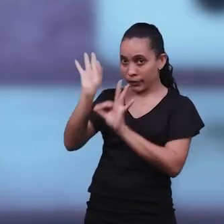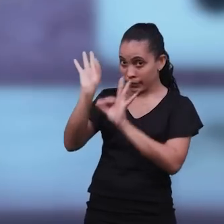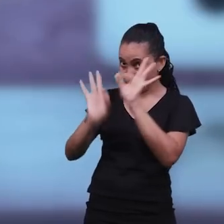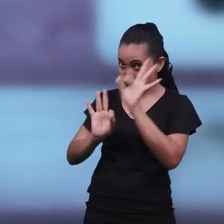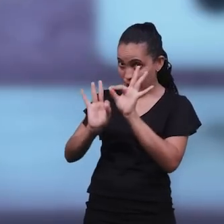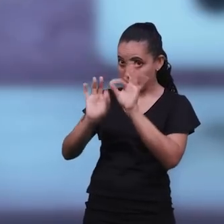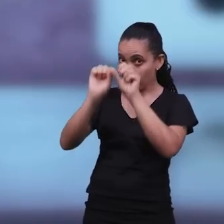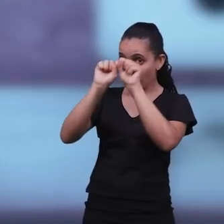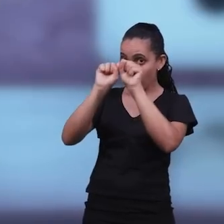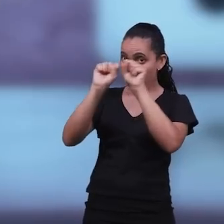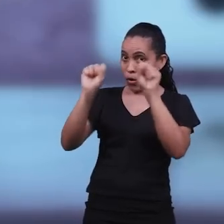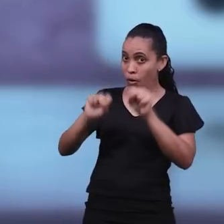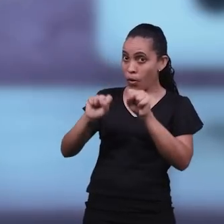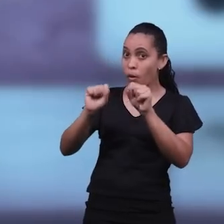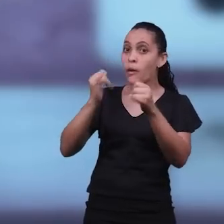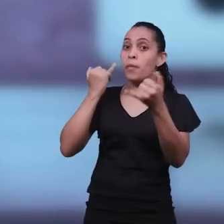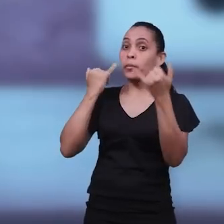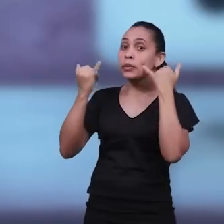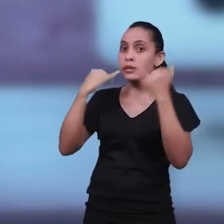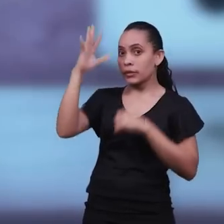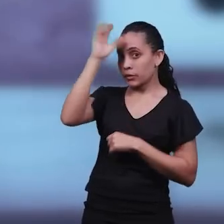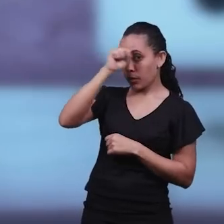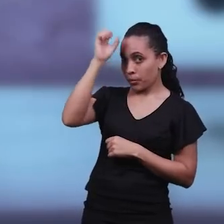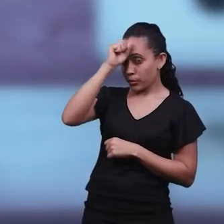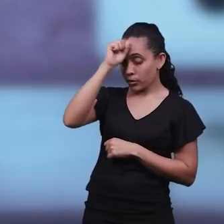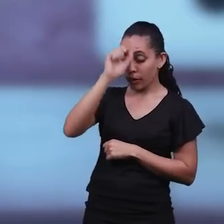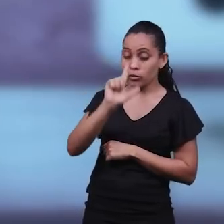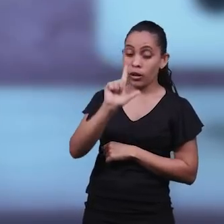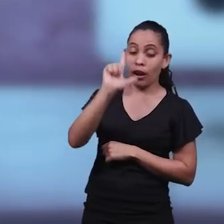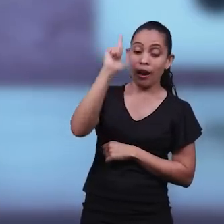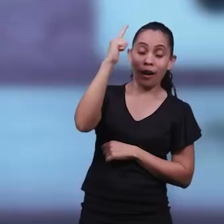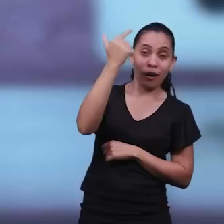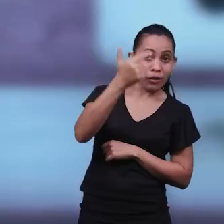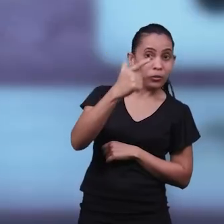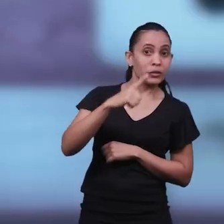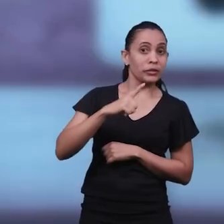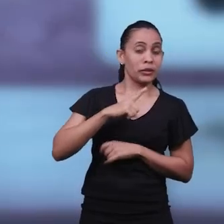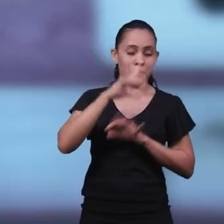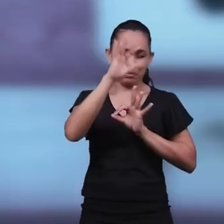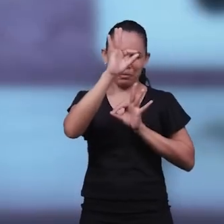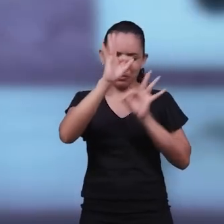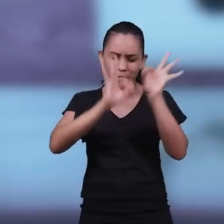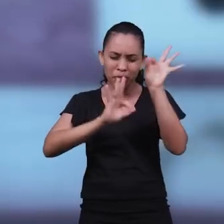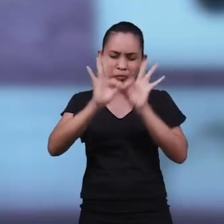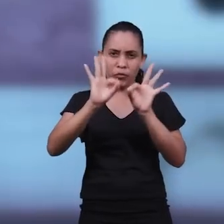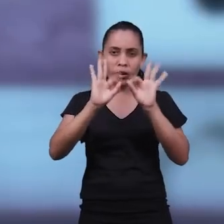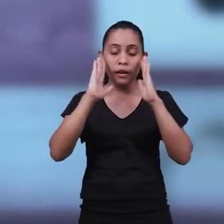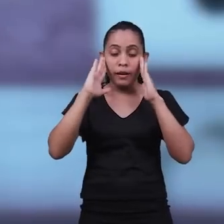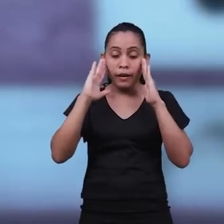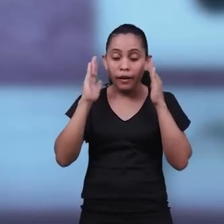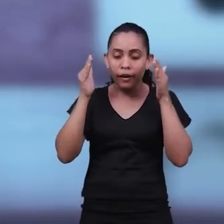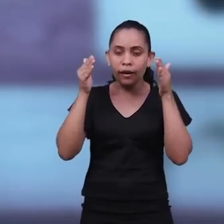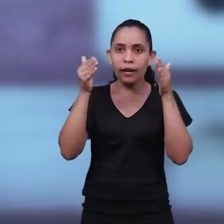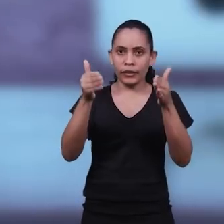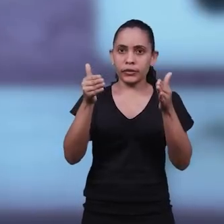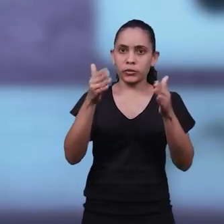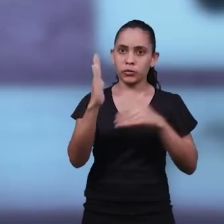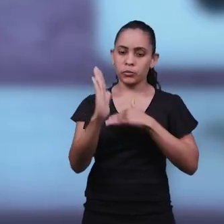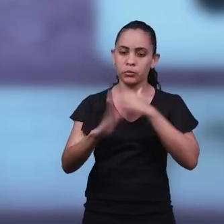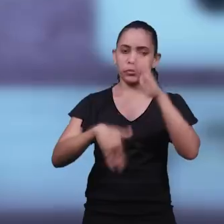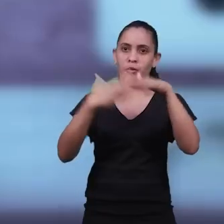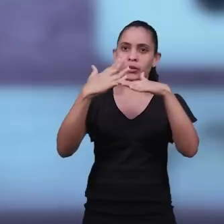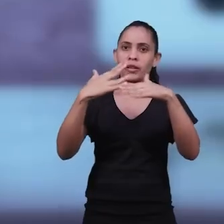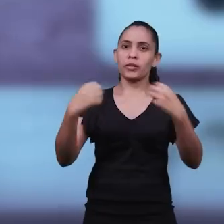para coordenar os processos de aprendizagem e a outra para regular a atenção aos